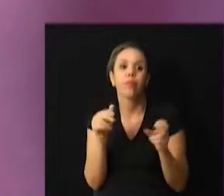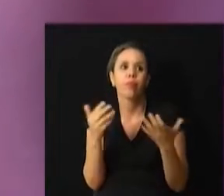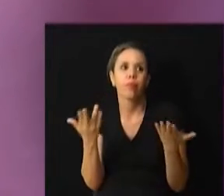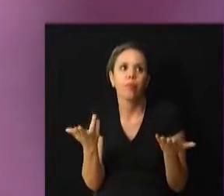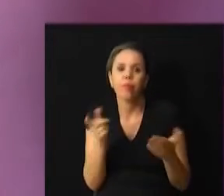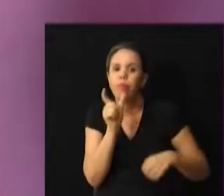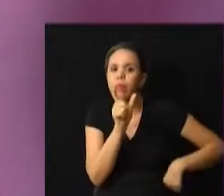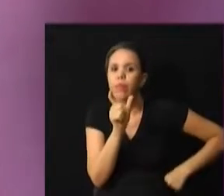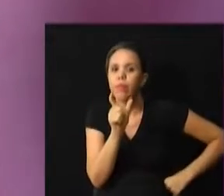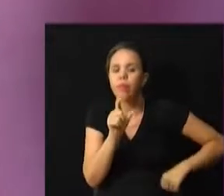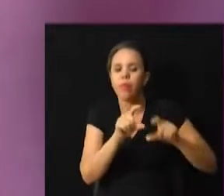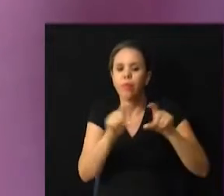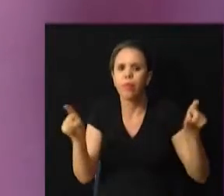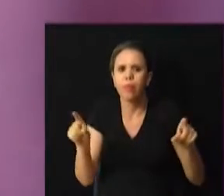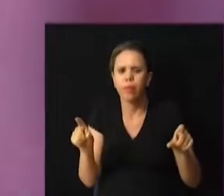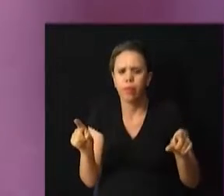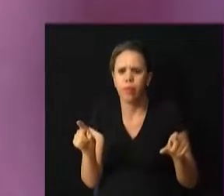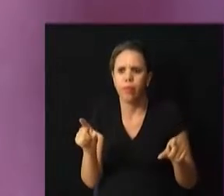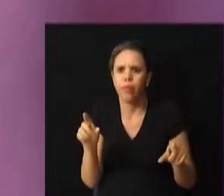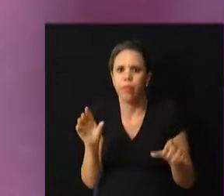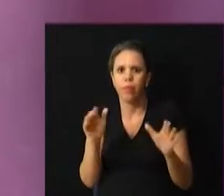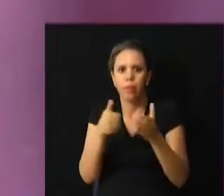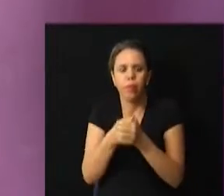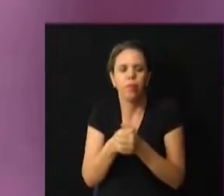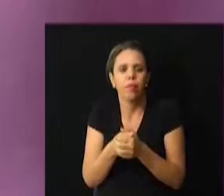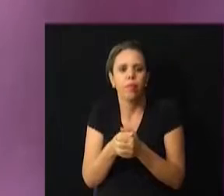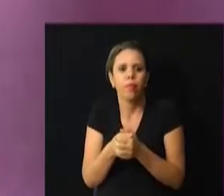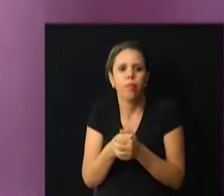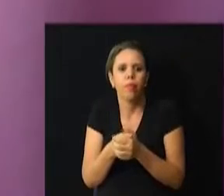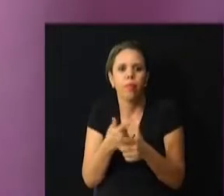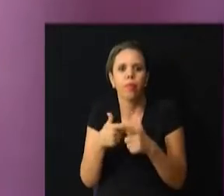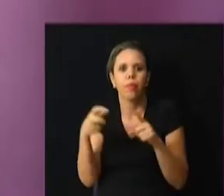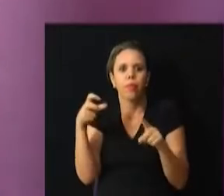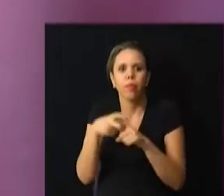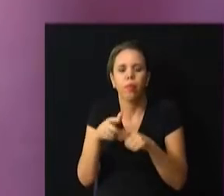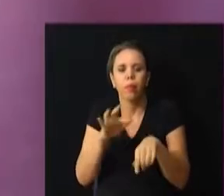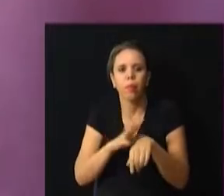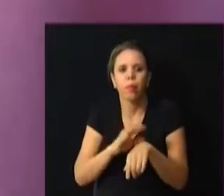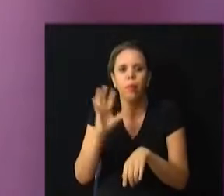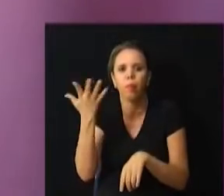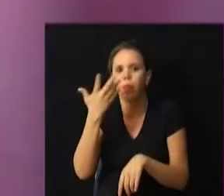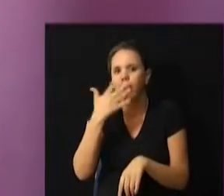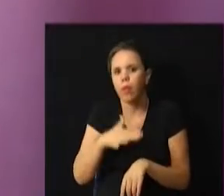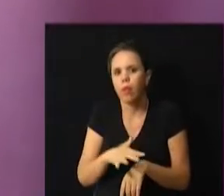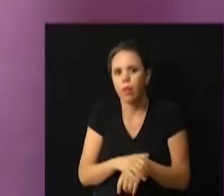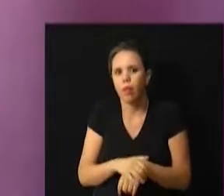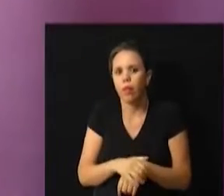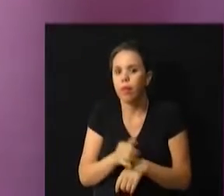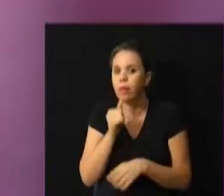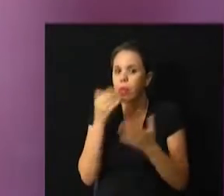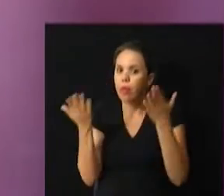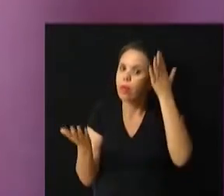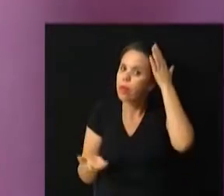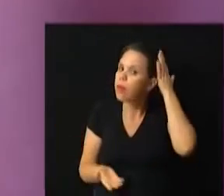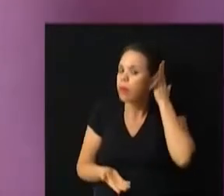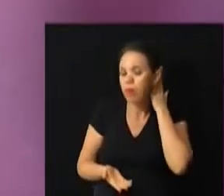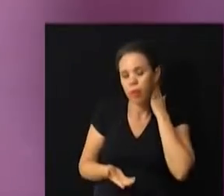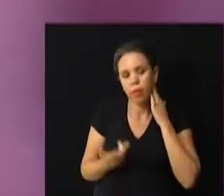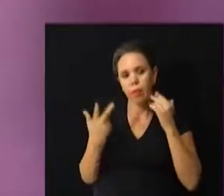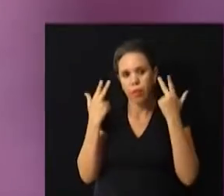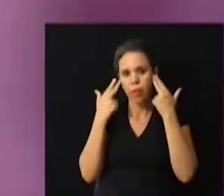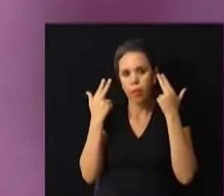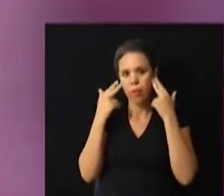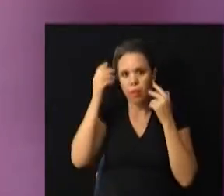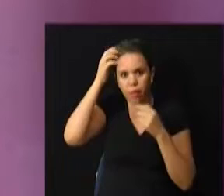quem nunca, né, falou essa frase? Bastou piscar os olhos, pronto, o acidente lá com a criança aconteceu. Pois é, isso